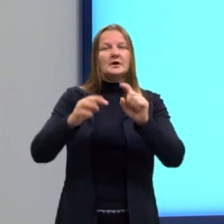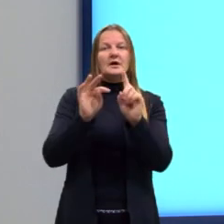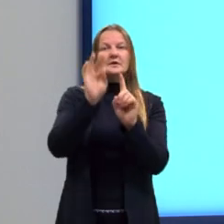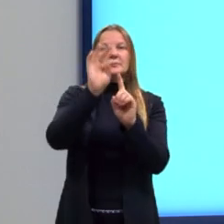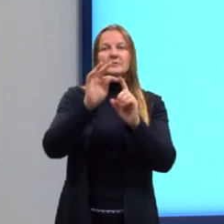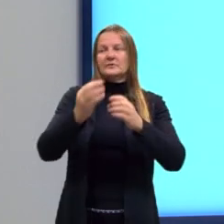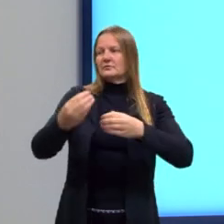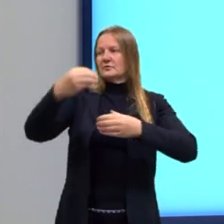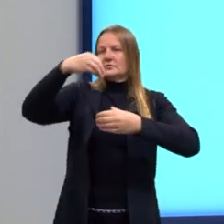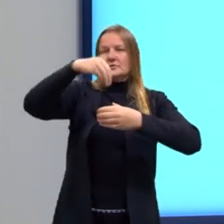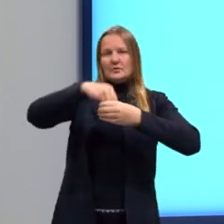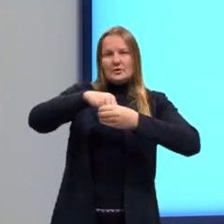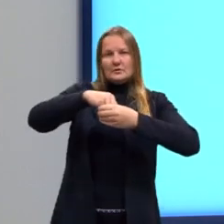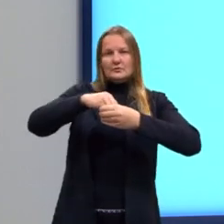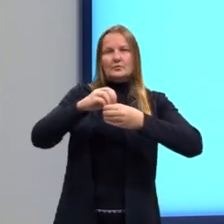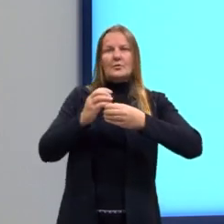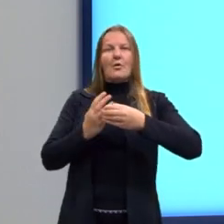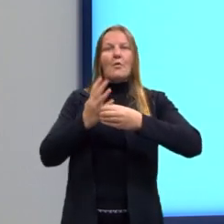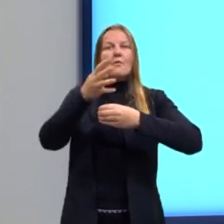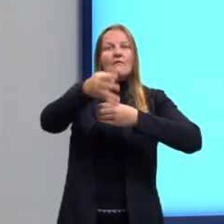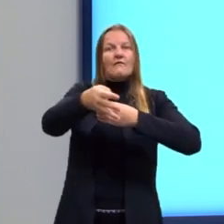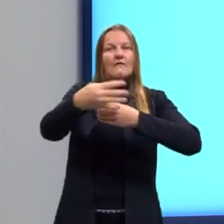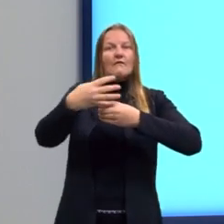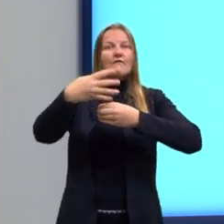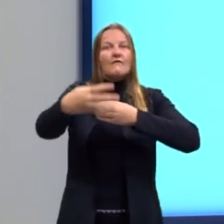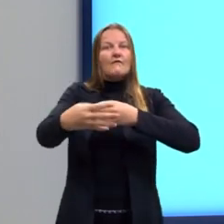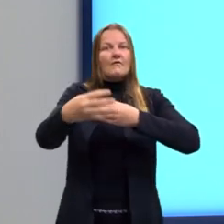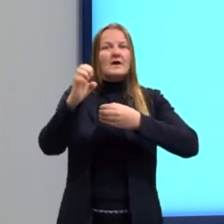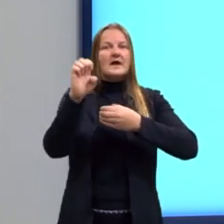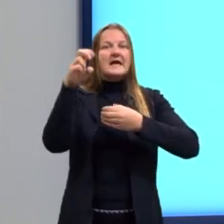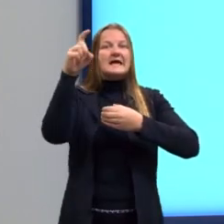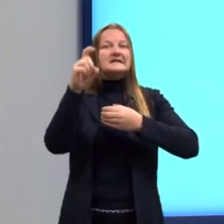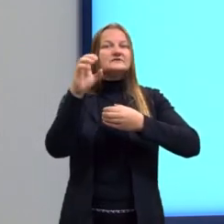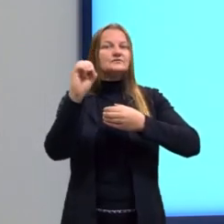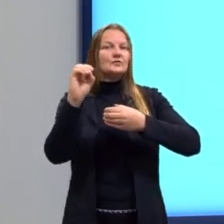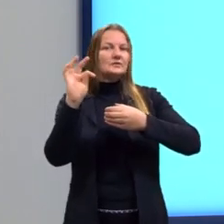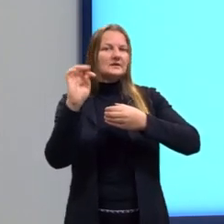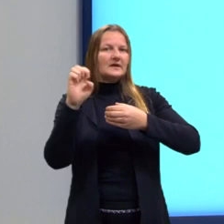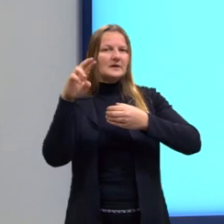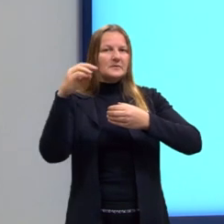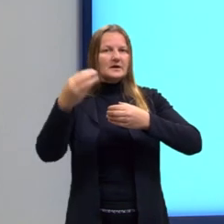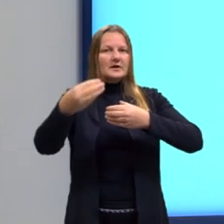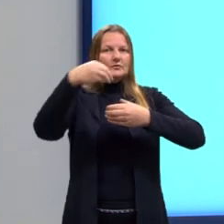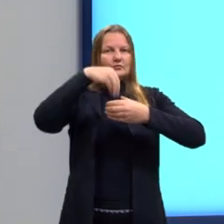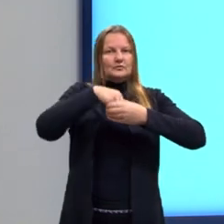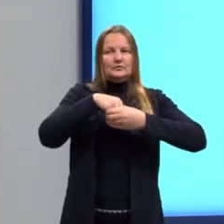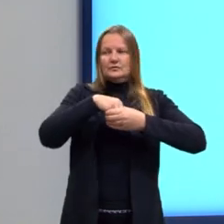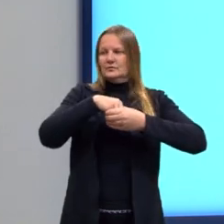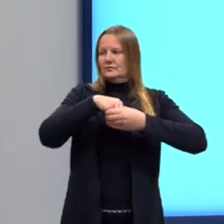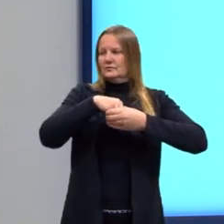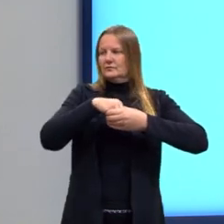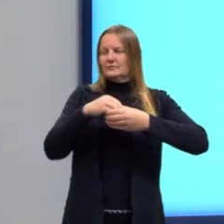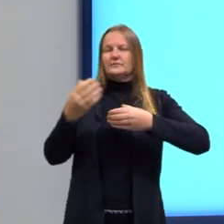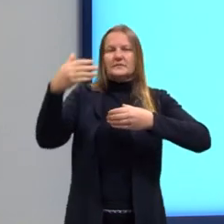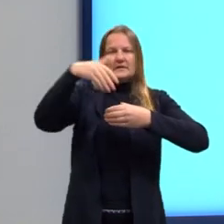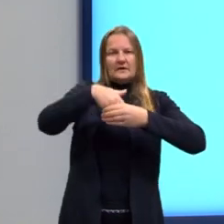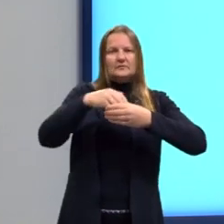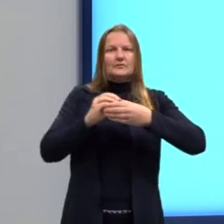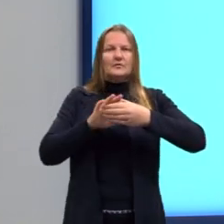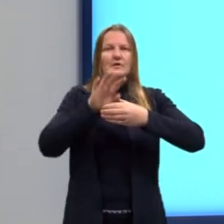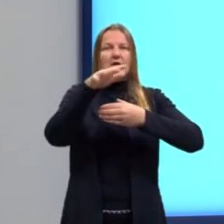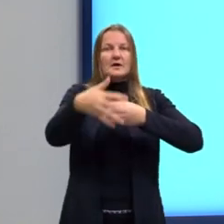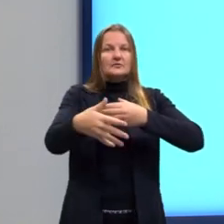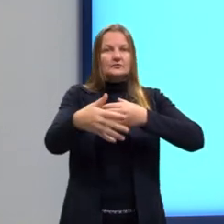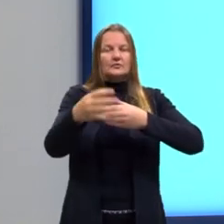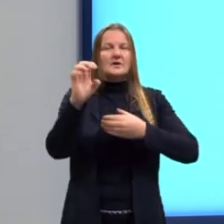exotérmicas tá então a gente tem que ver se a reação arrendo ou é isso e lembrando de termoquímica ela é o